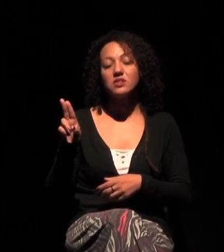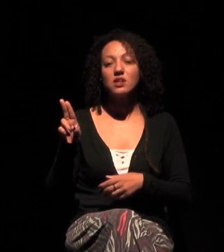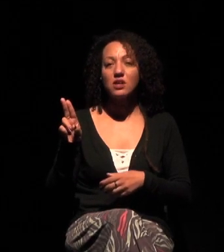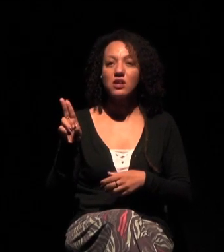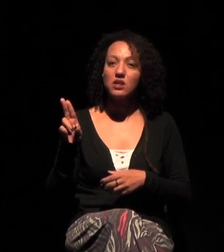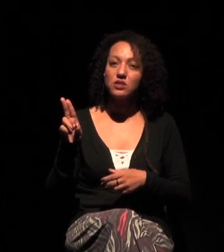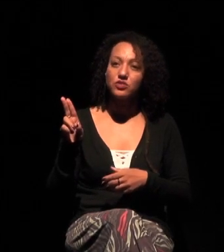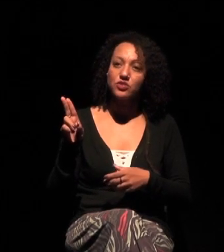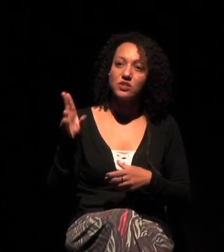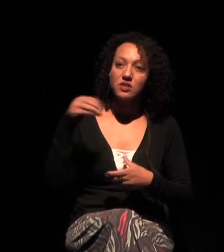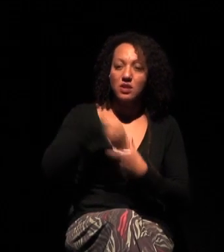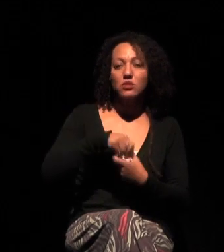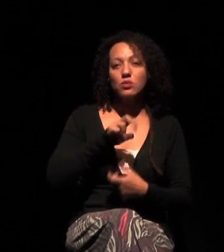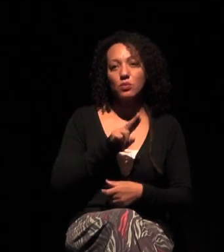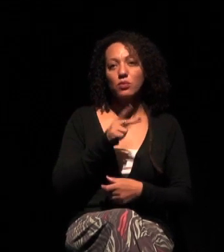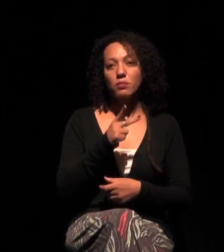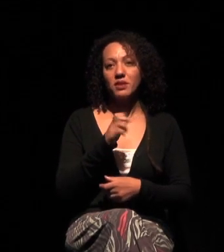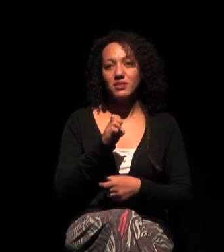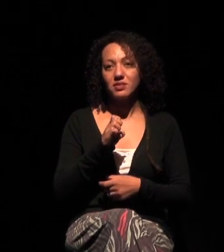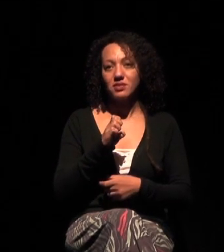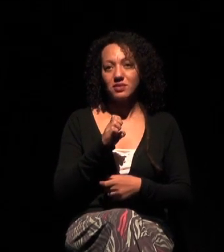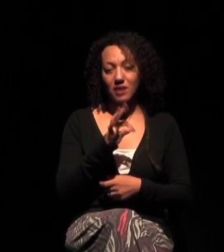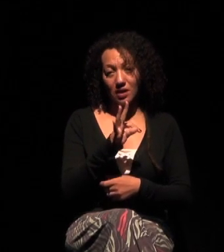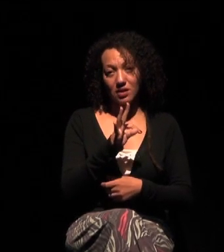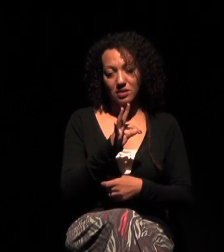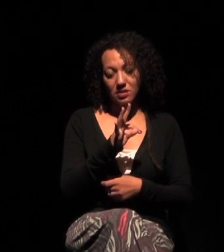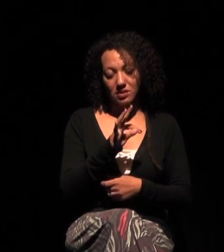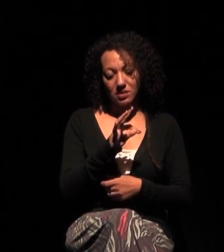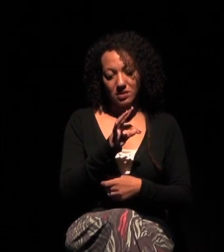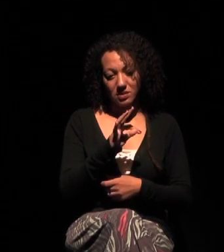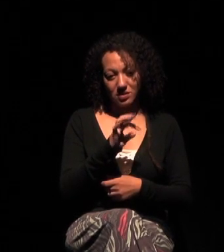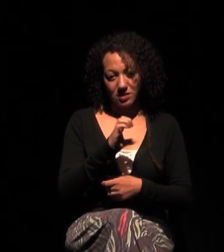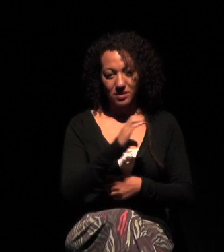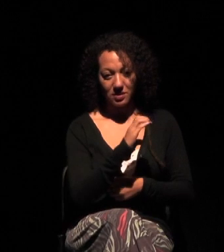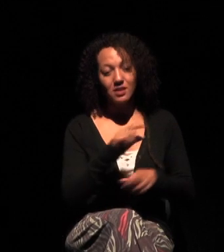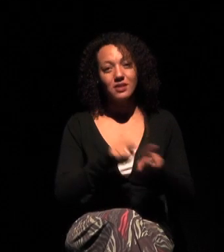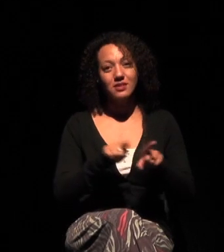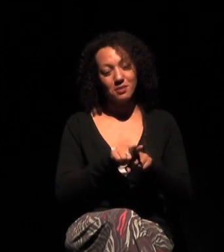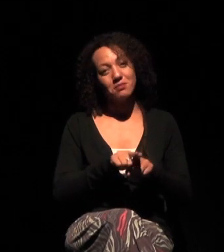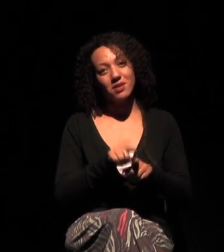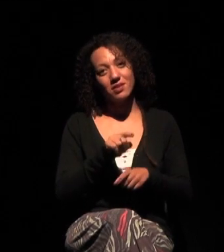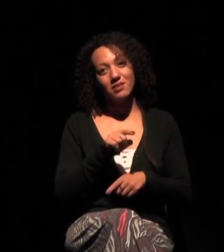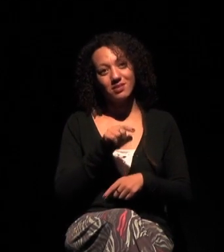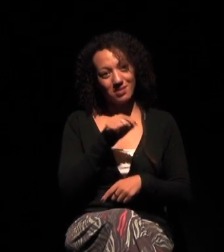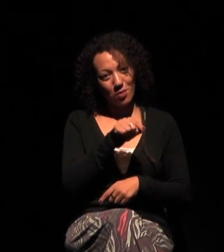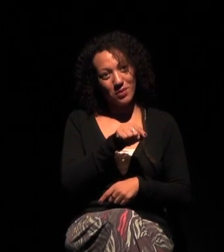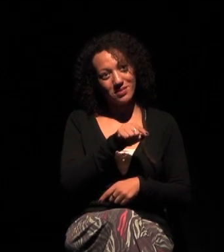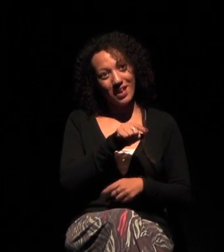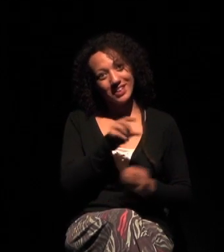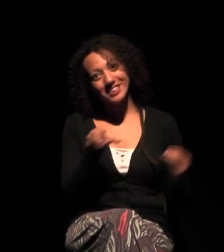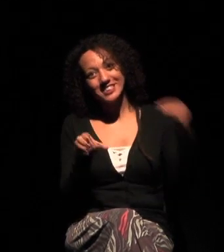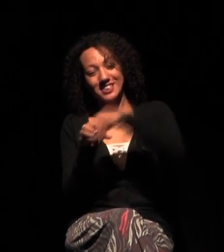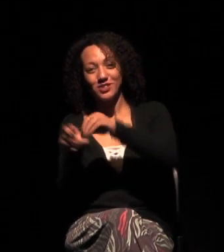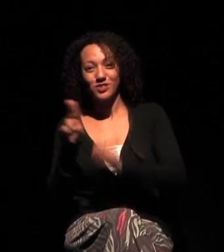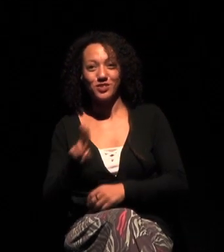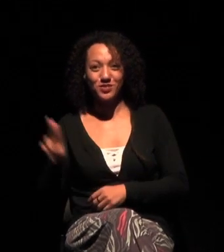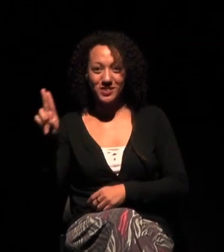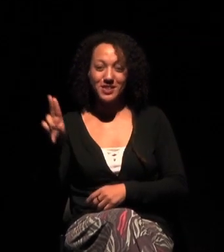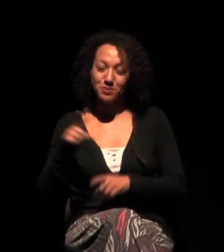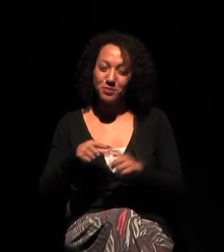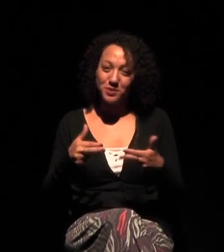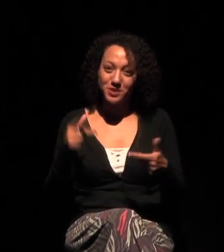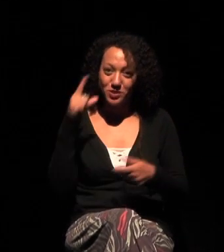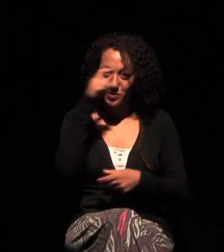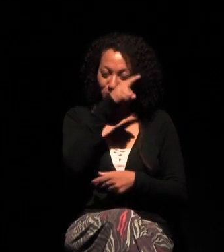do pt como esta manhã a tentar entrar dentro da universidade o que é uma coisa muito difícil porque nós somos um nunca traiu dez anos